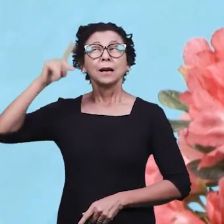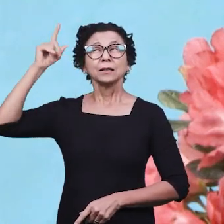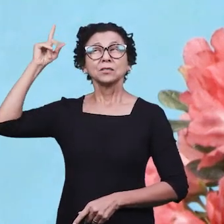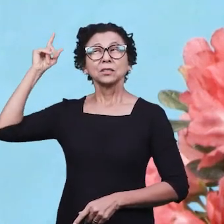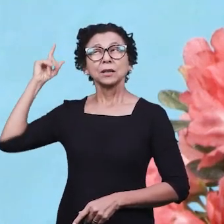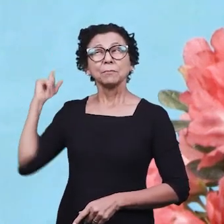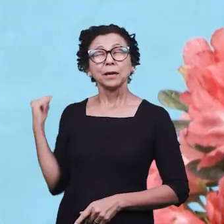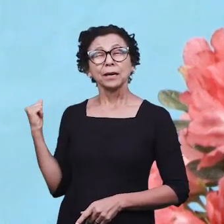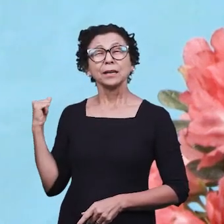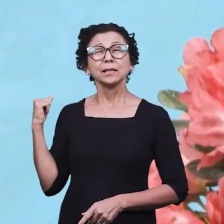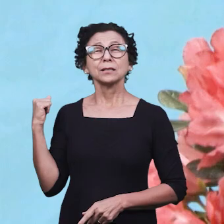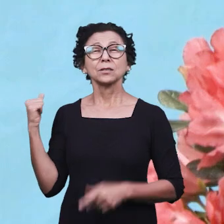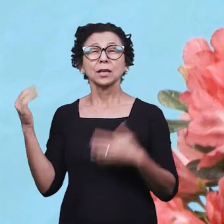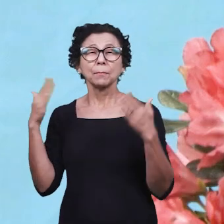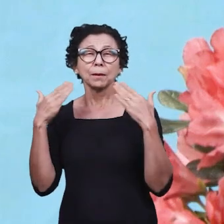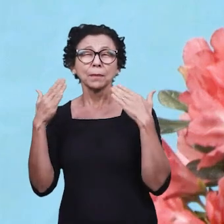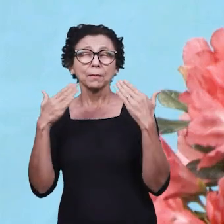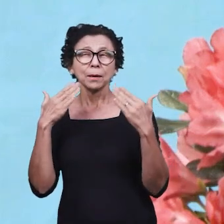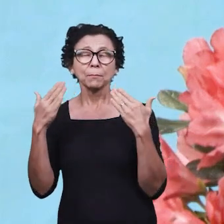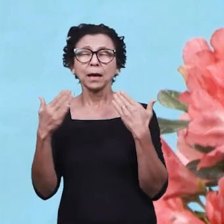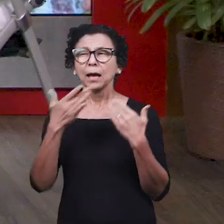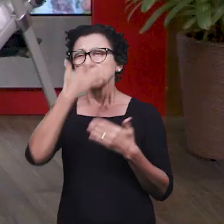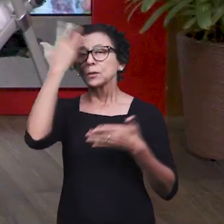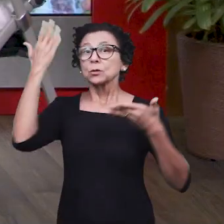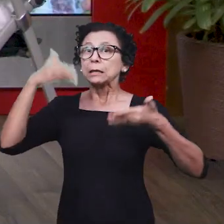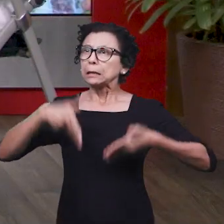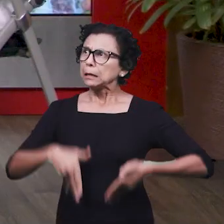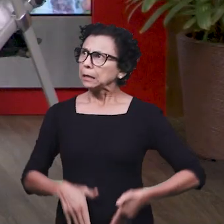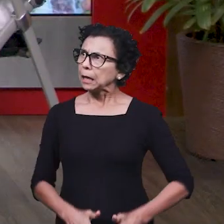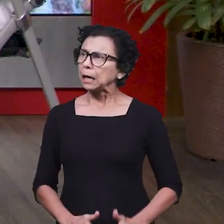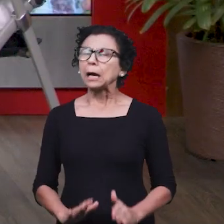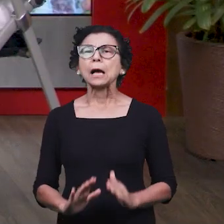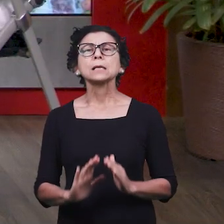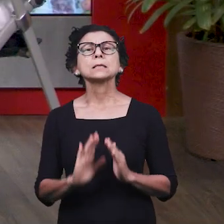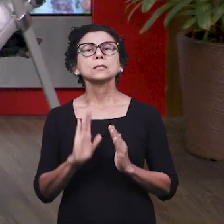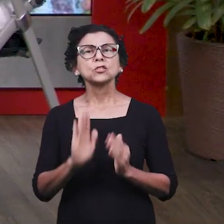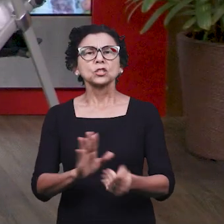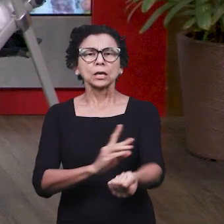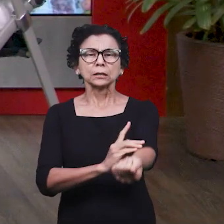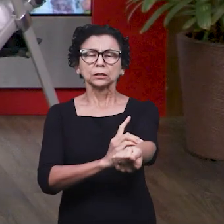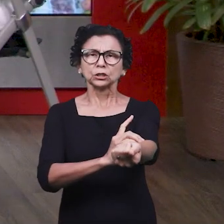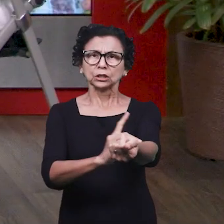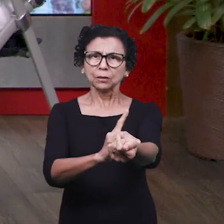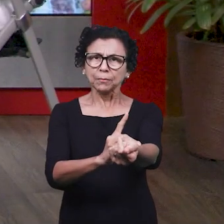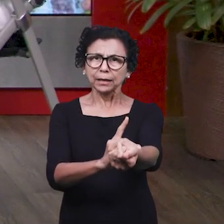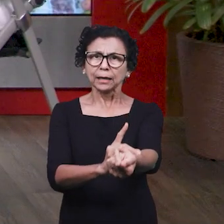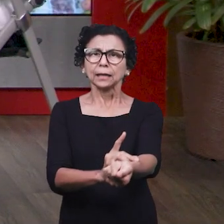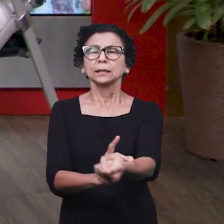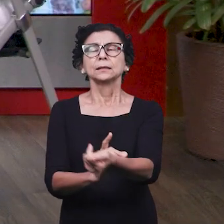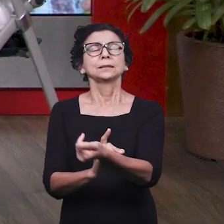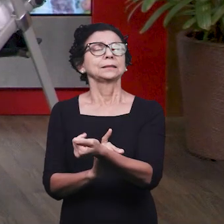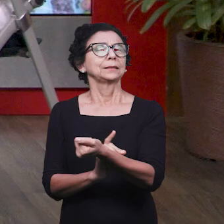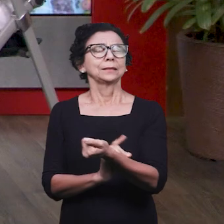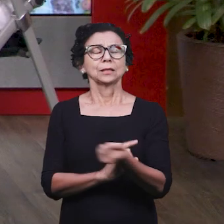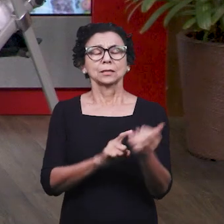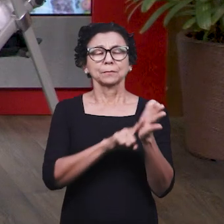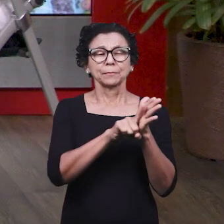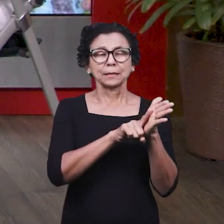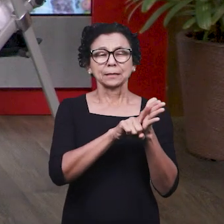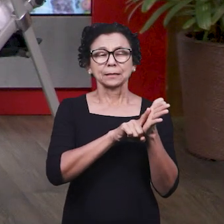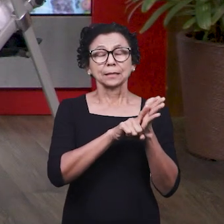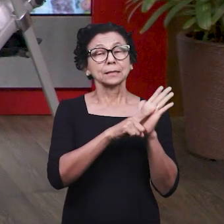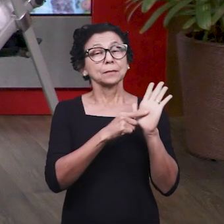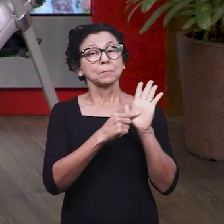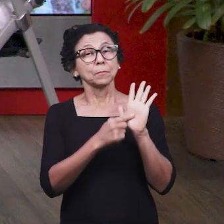nascia com essa doença, devido à deficiência na produção de insulina. Porém, hoje estudos eles demonstram que essa doença ela está